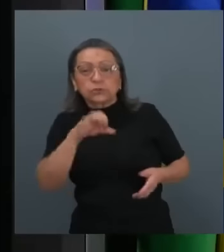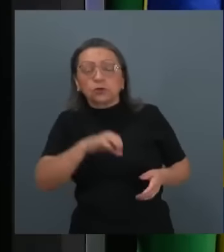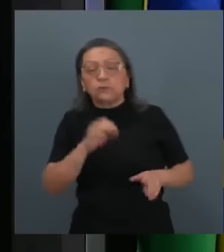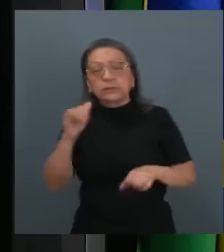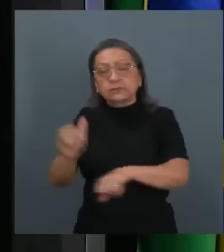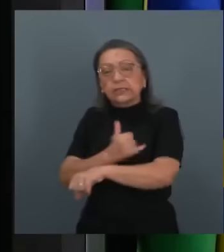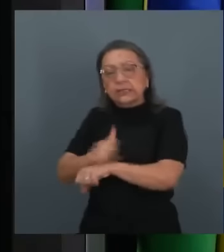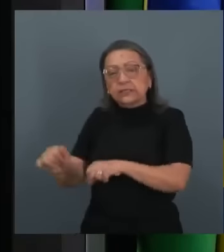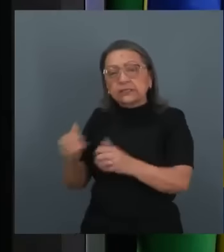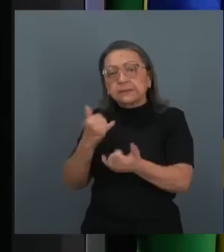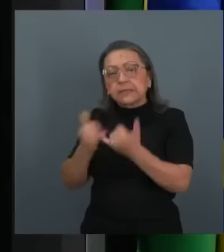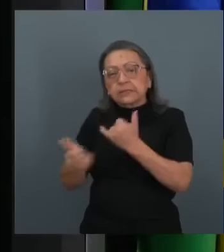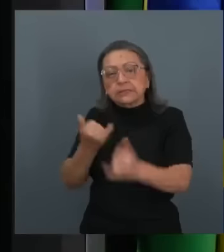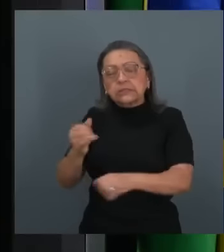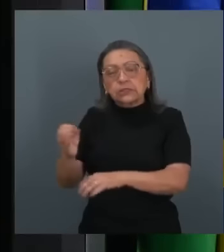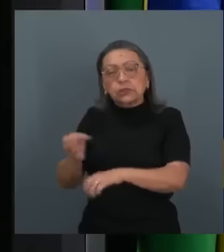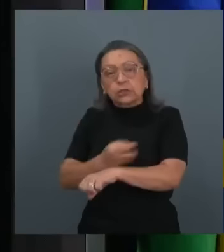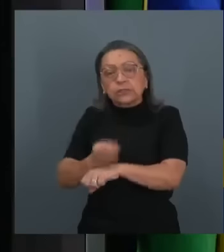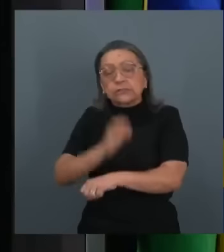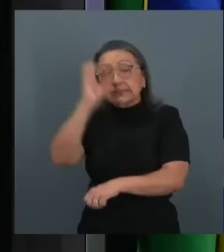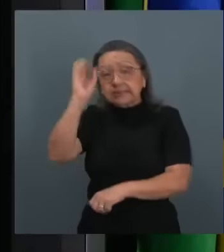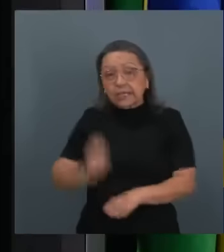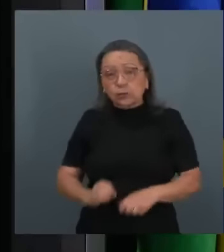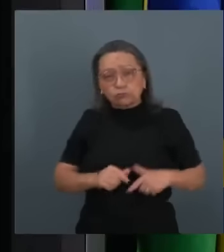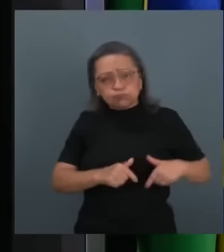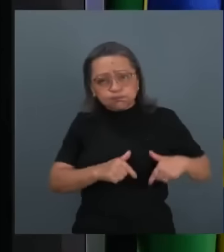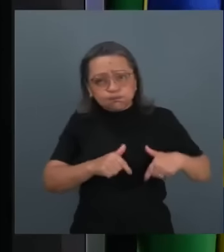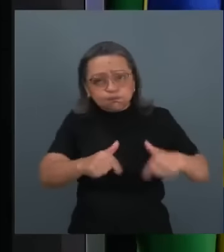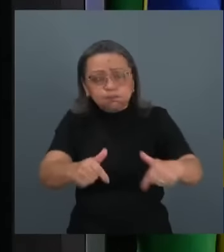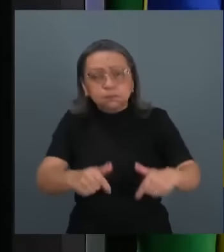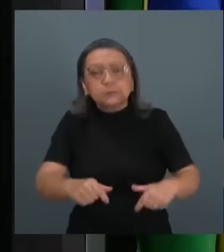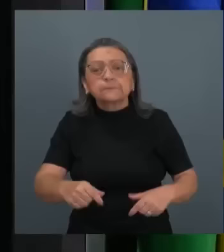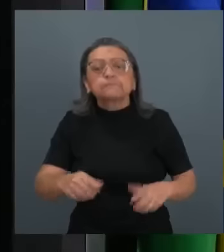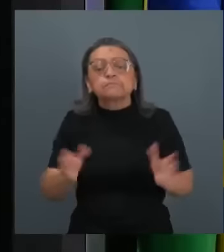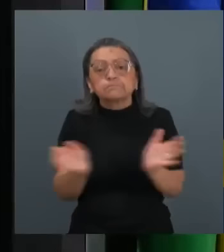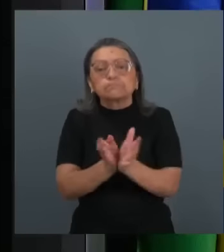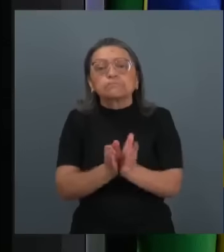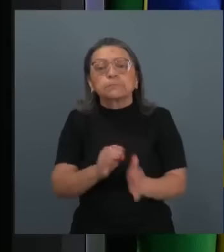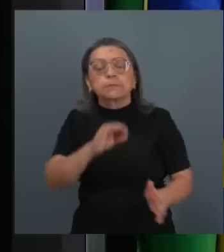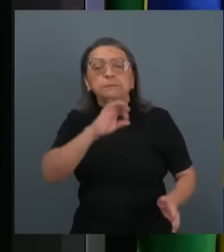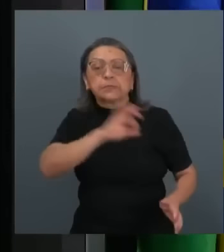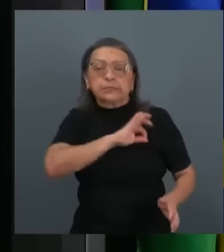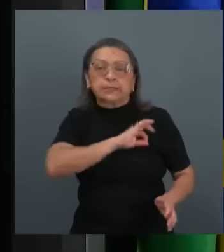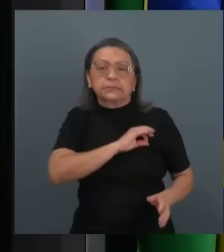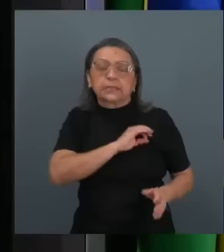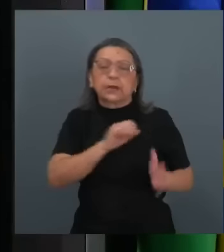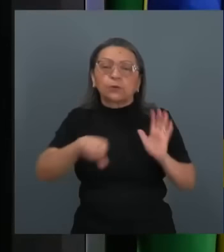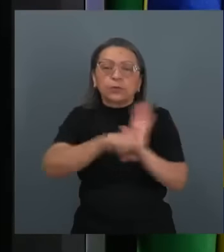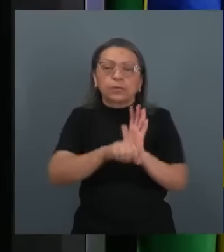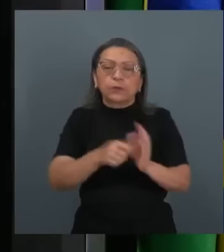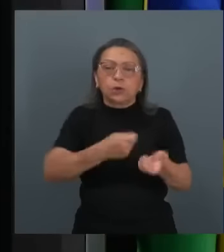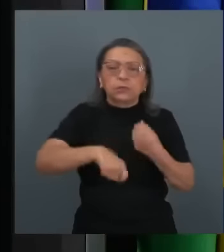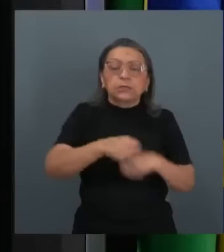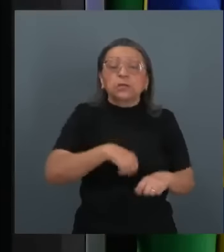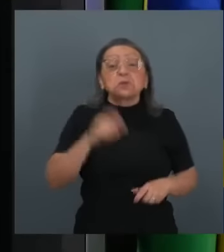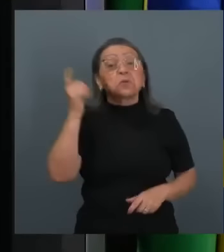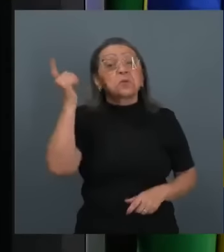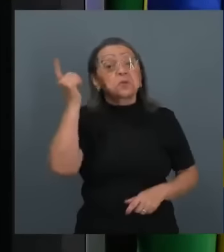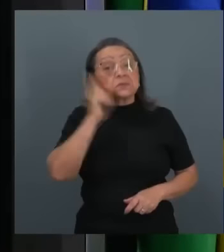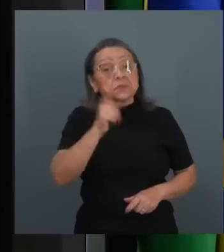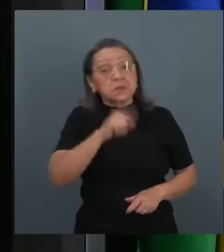tolerância zero, num combate maciço e militarizado ao crime organizado. Conseguiu